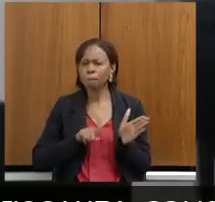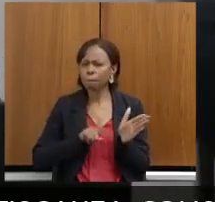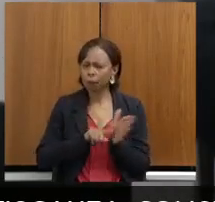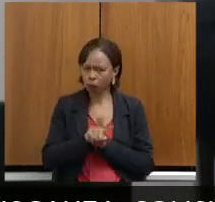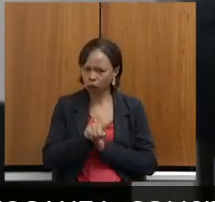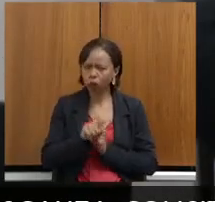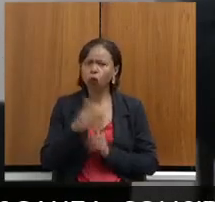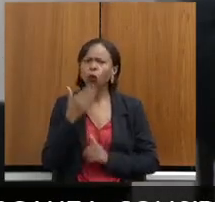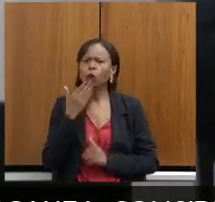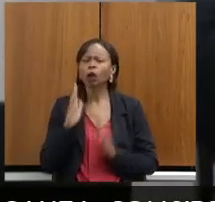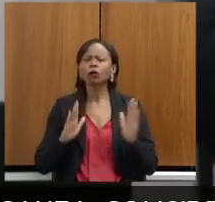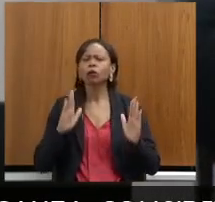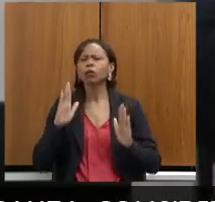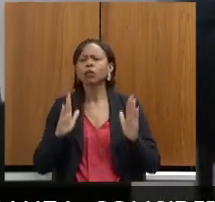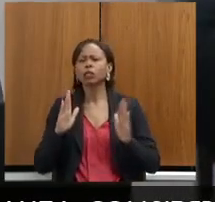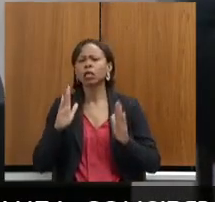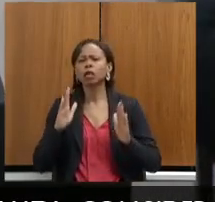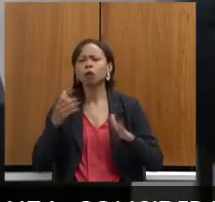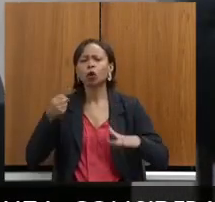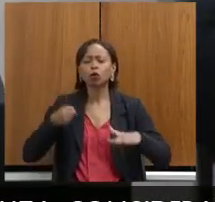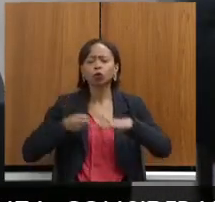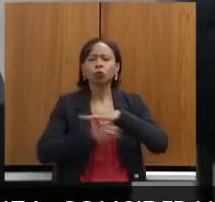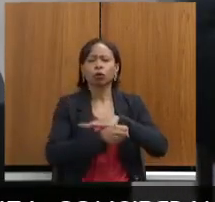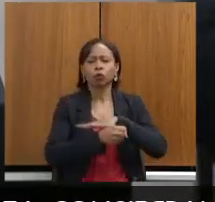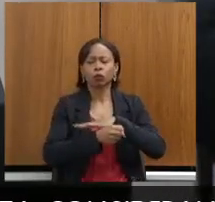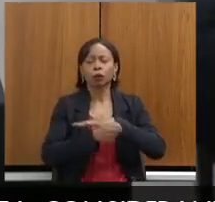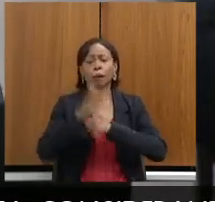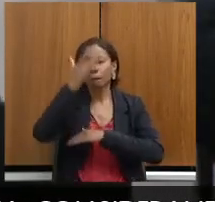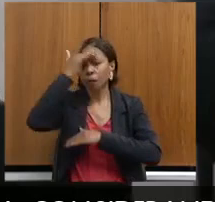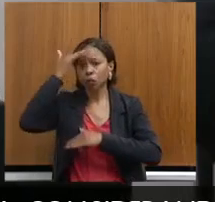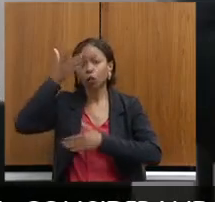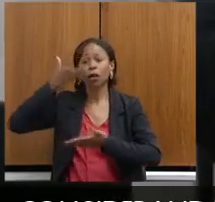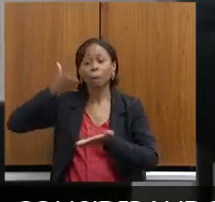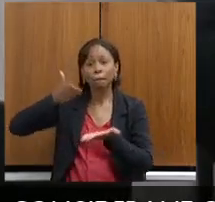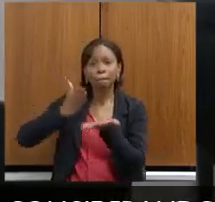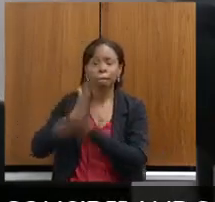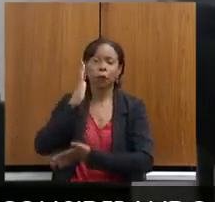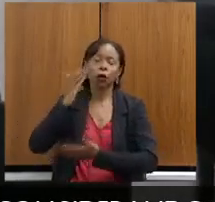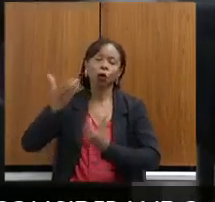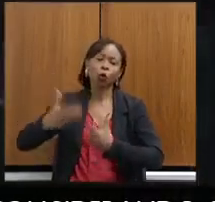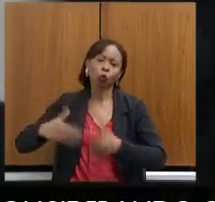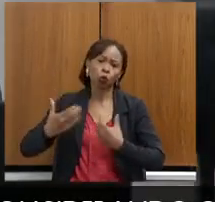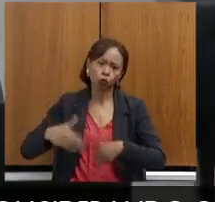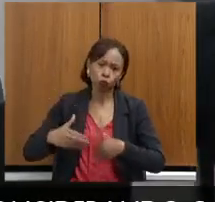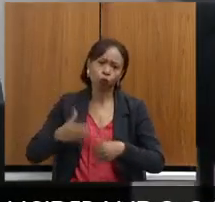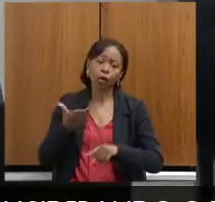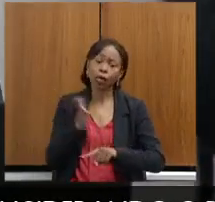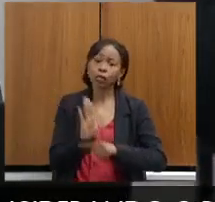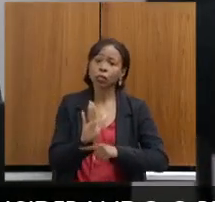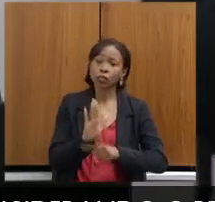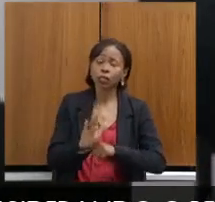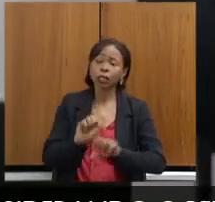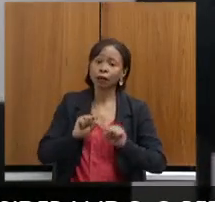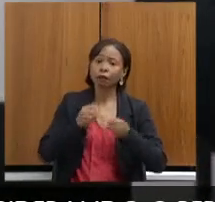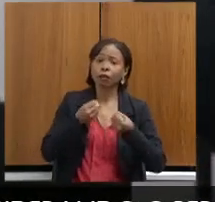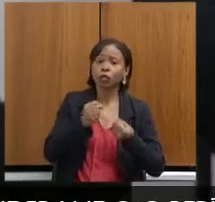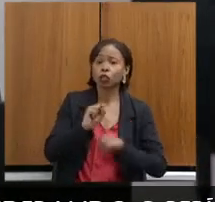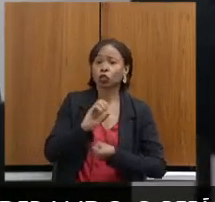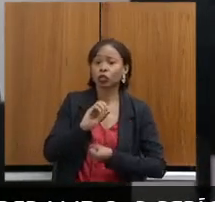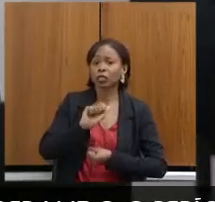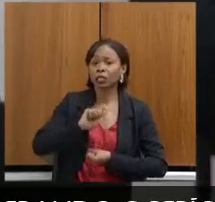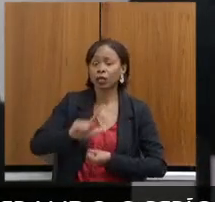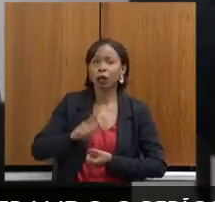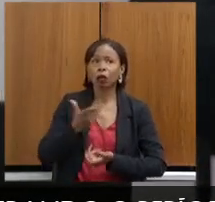qual a previsão de posse para os aprovados no concurso para assistente executivo de Defesa Social auxiliar Educacional